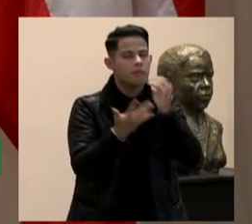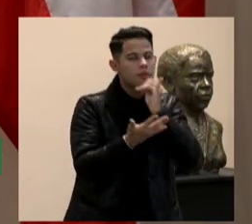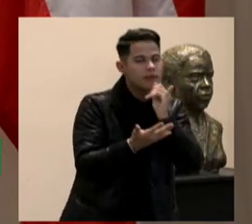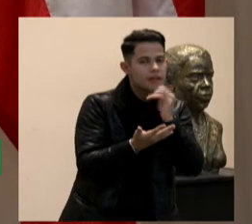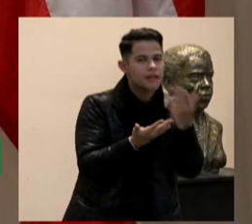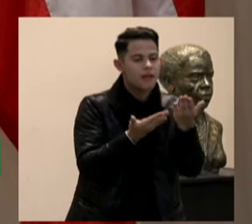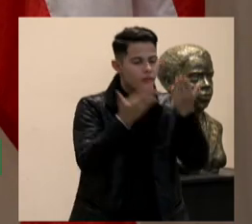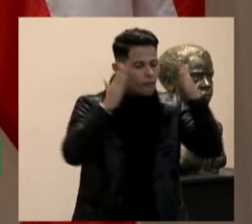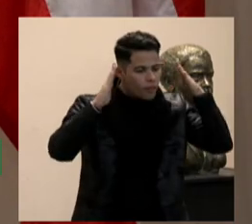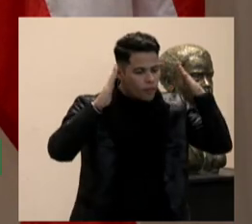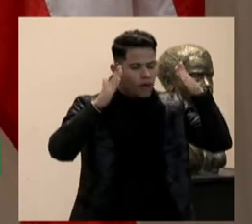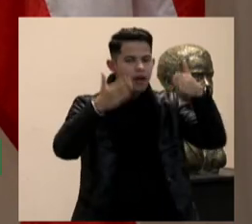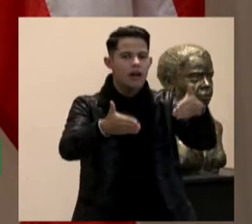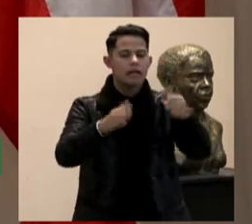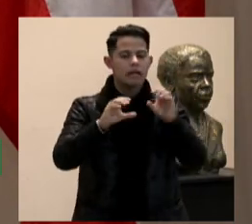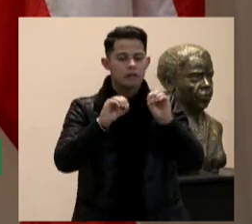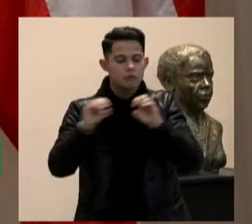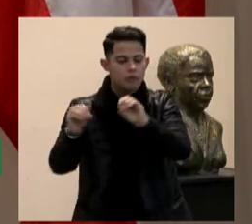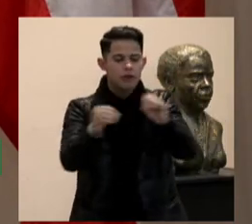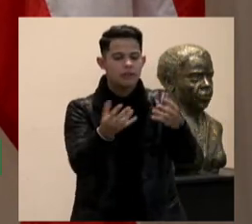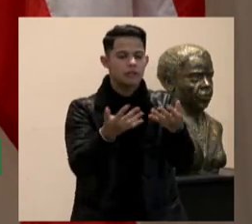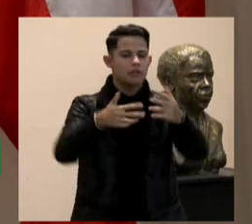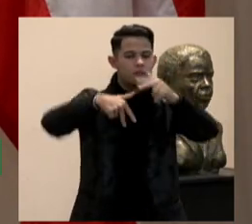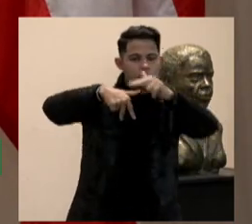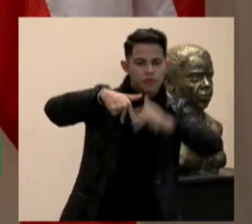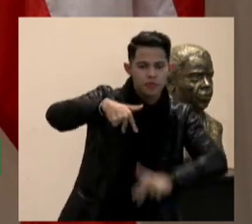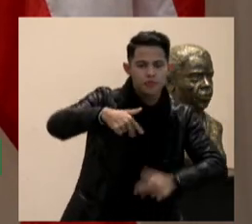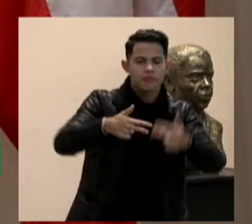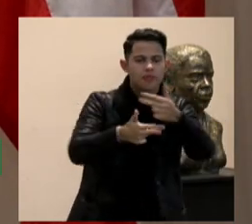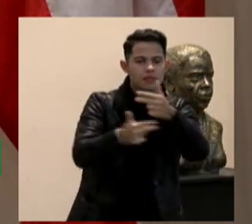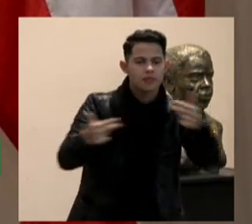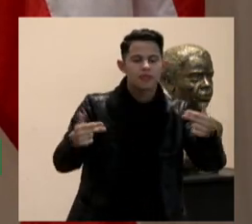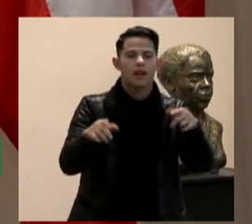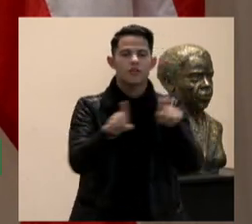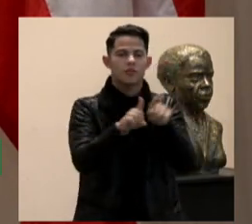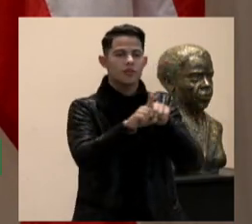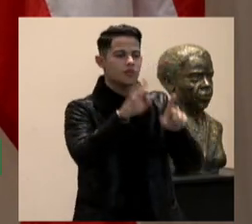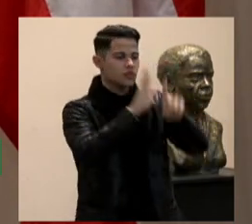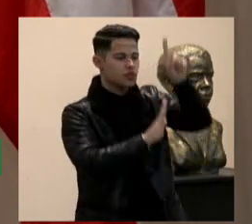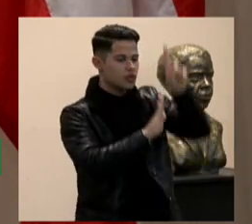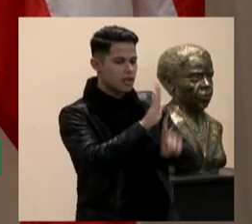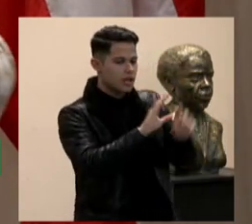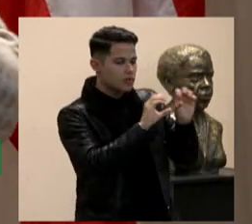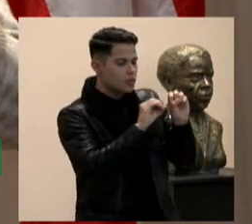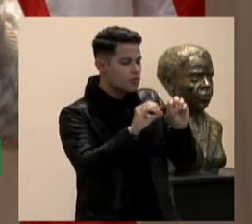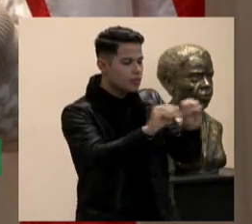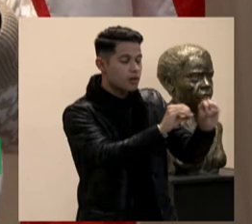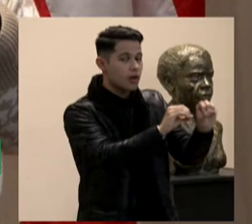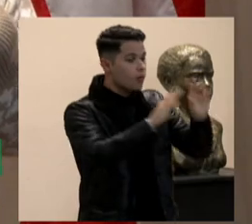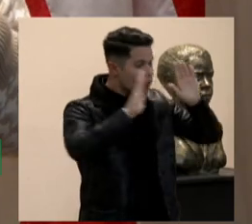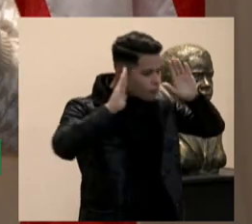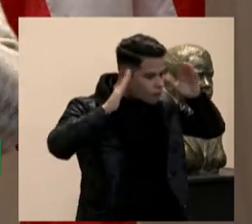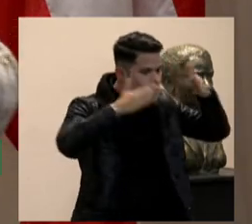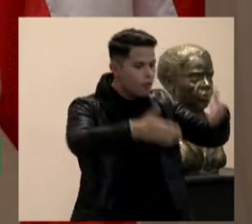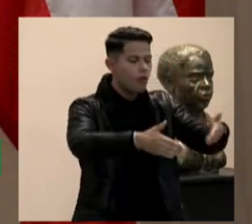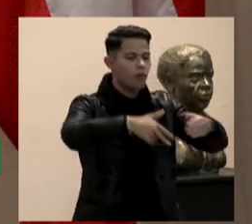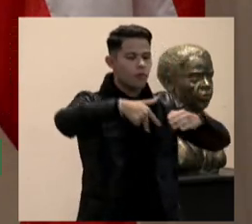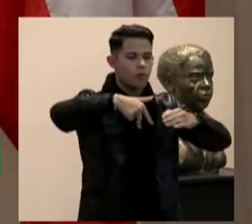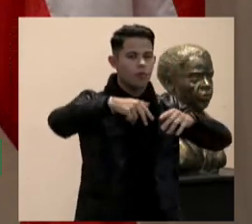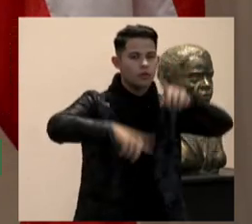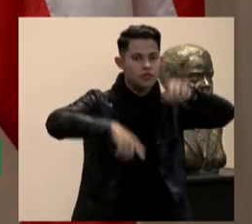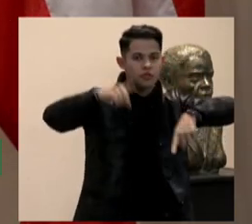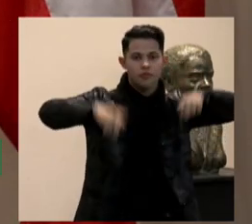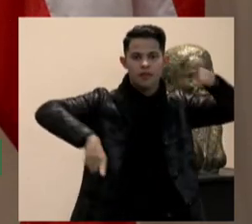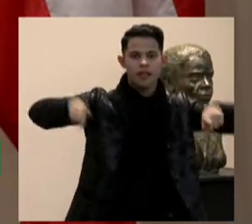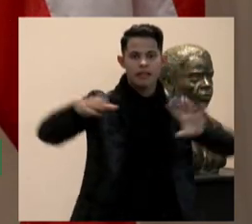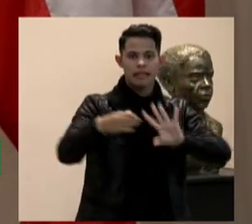da educação, diversidade, direito à educação, especificamente voltadas à questão da diversidade, da educação